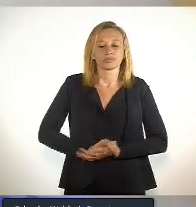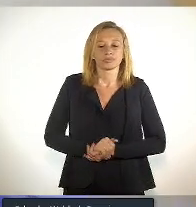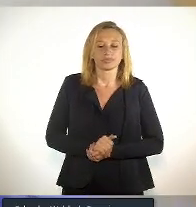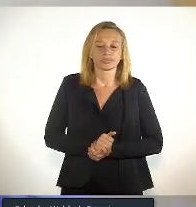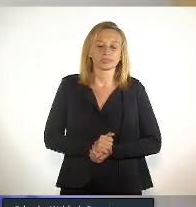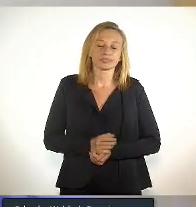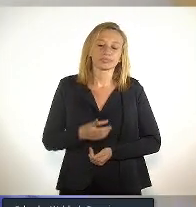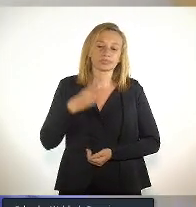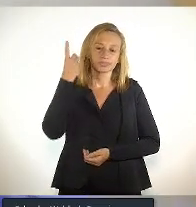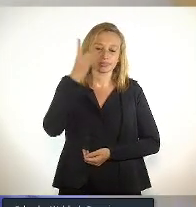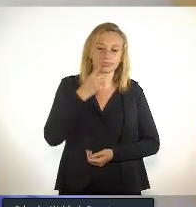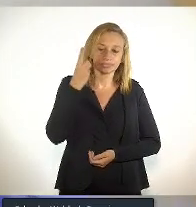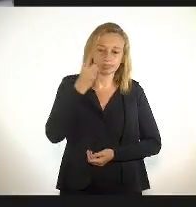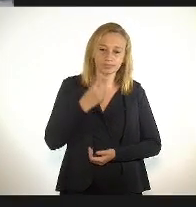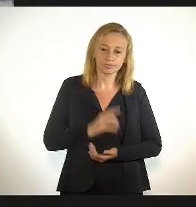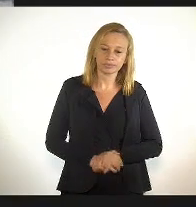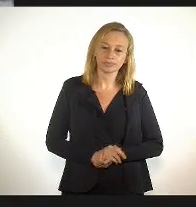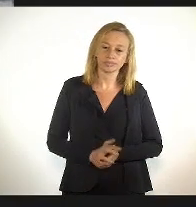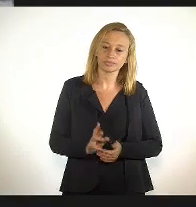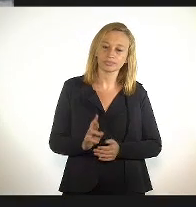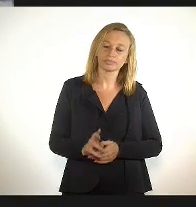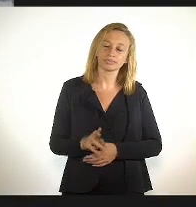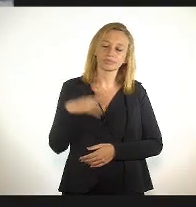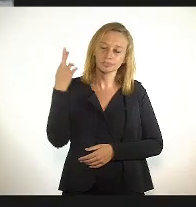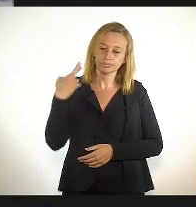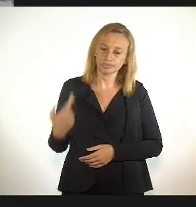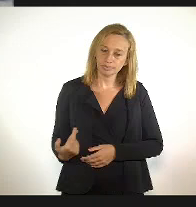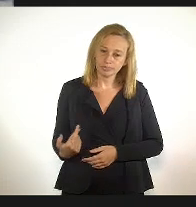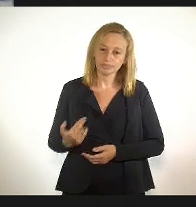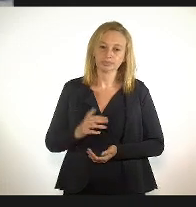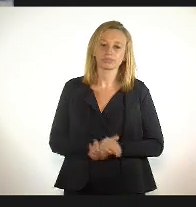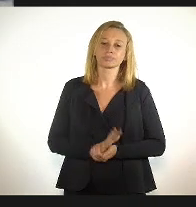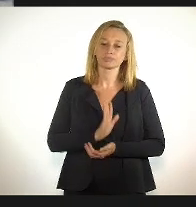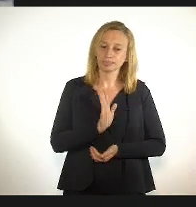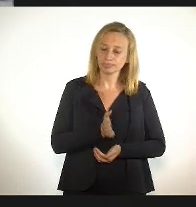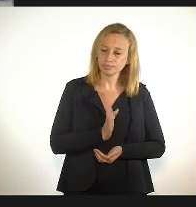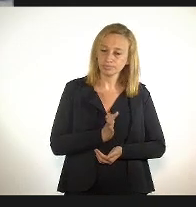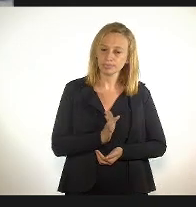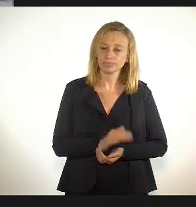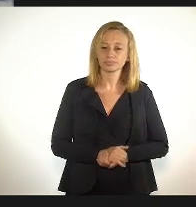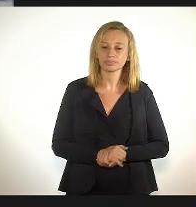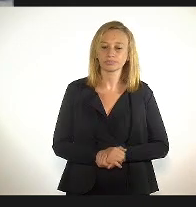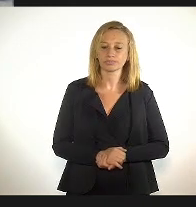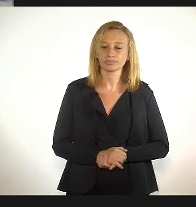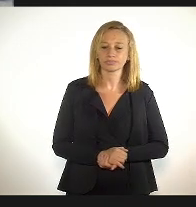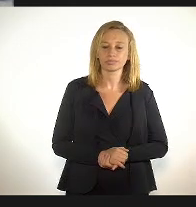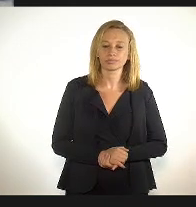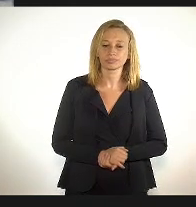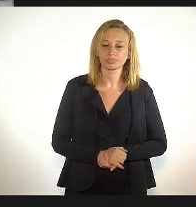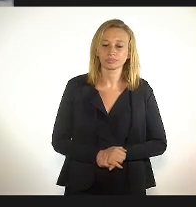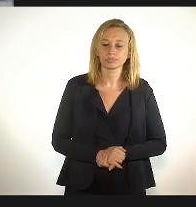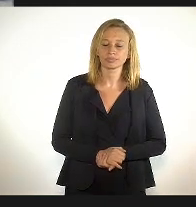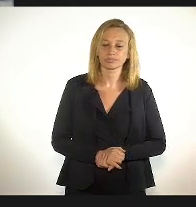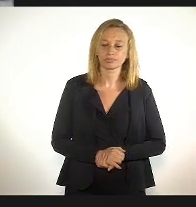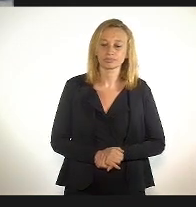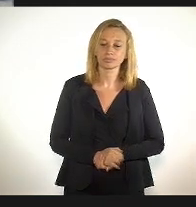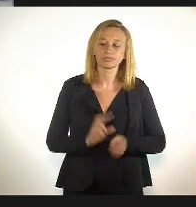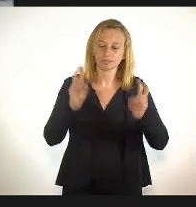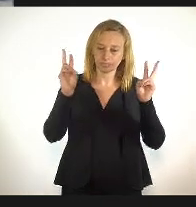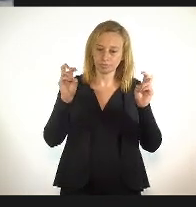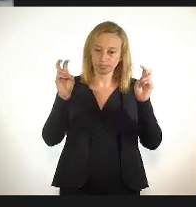da deputada Renata Souza, que me antecedeu, já, a meu ver, colocou as